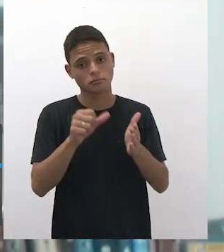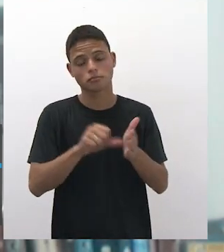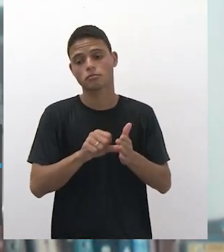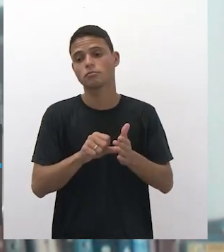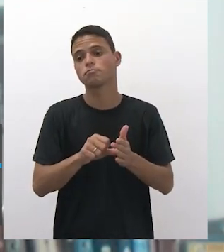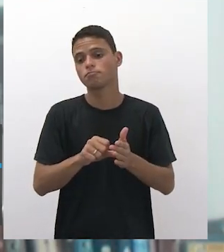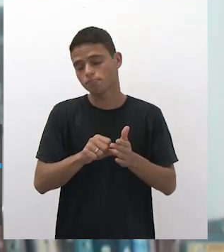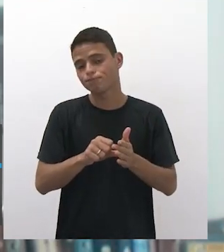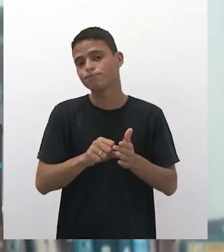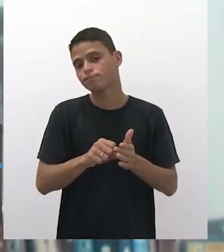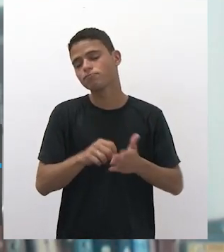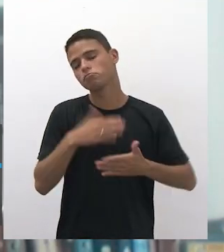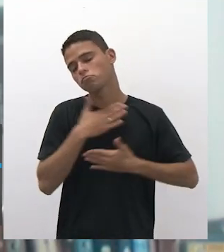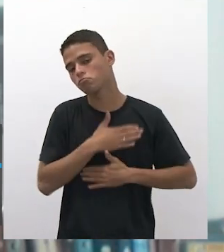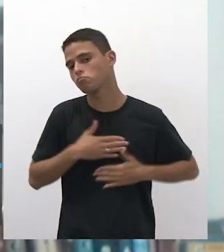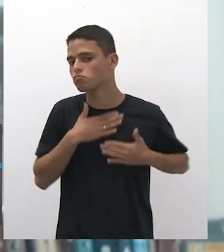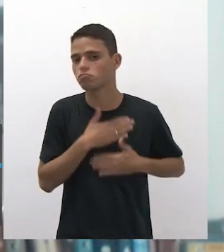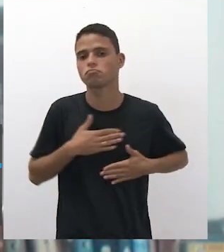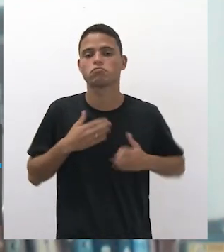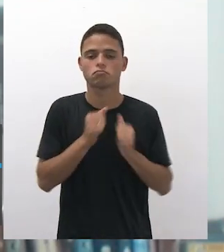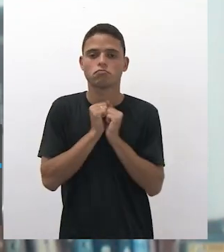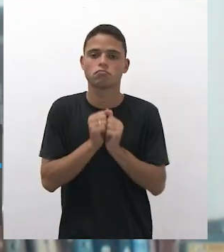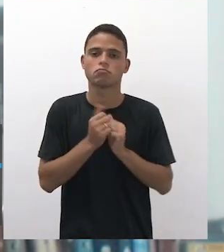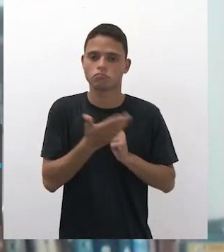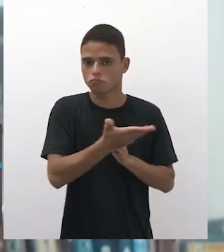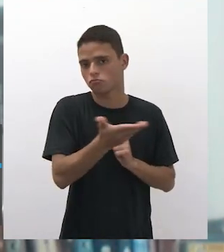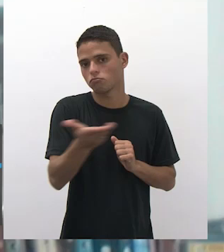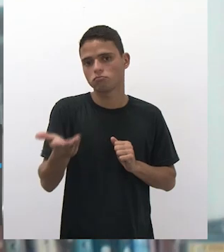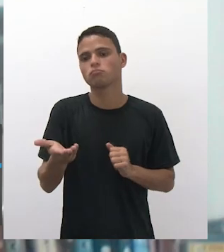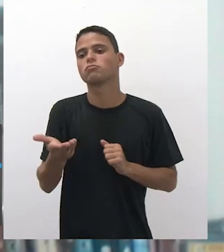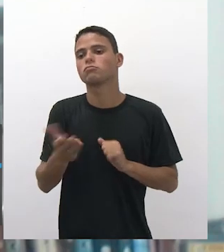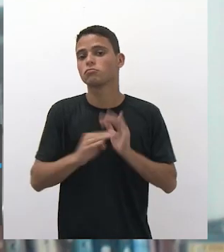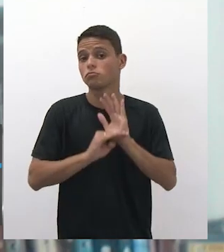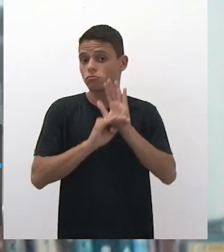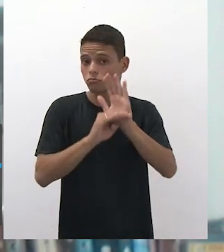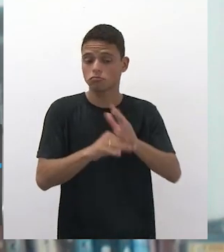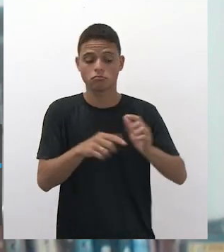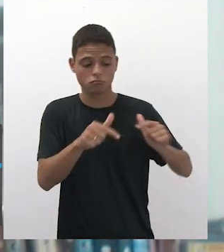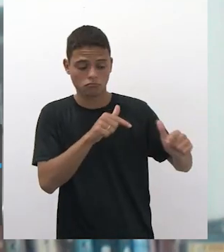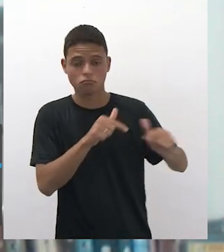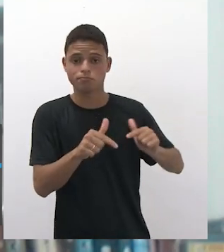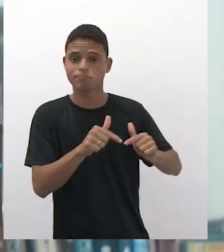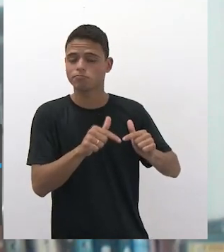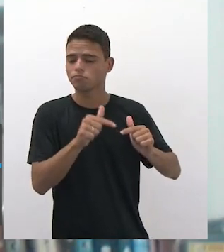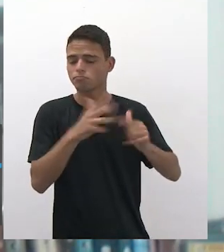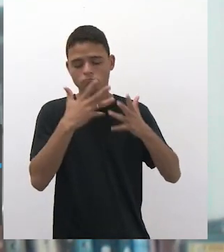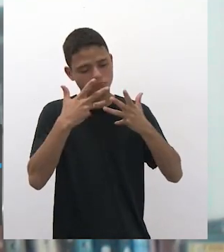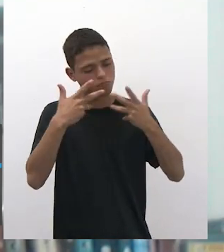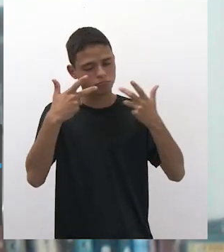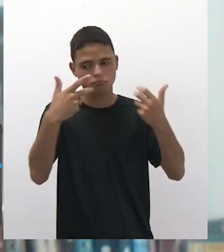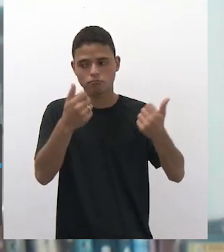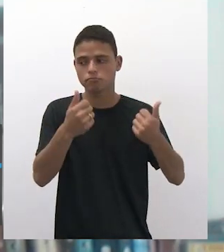o prazer é meu de estar aqui e poder contribuir para esse trabalho que eu acho maravilhoso.